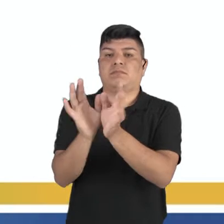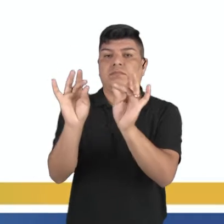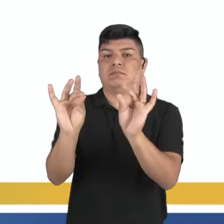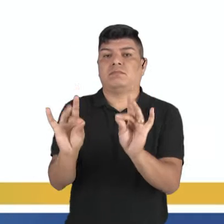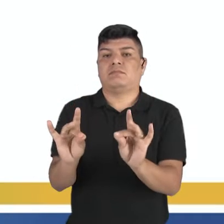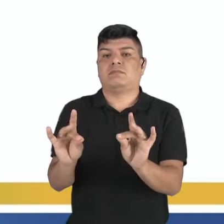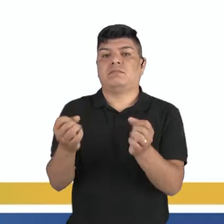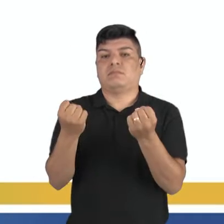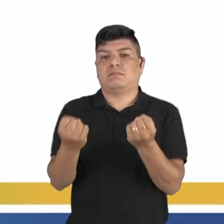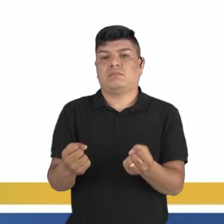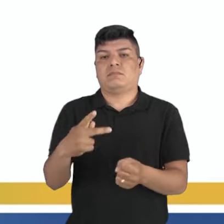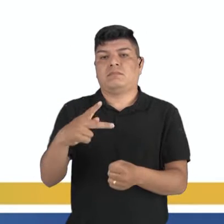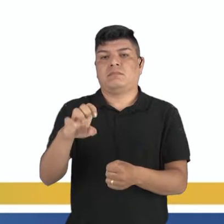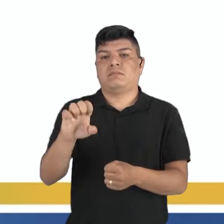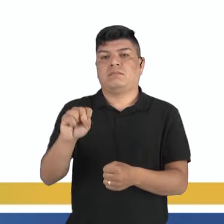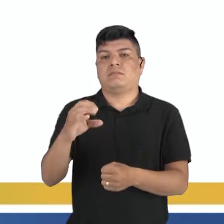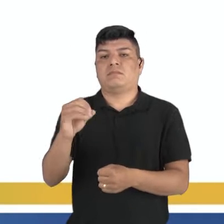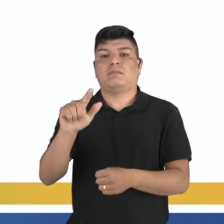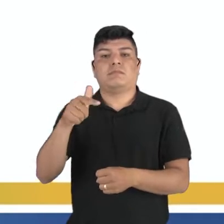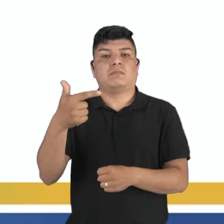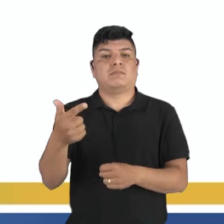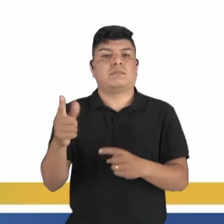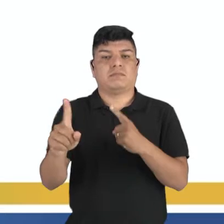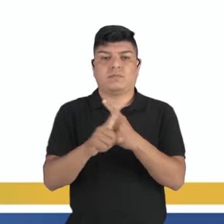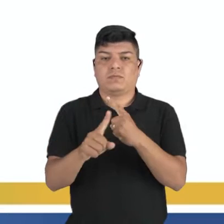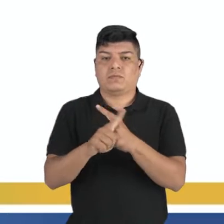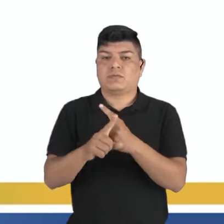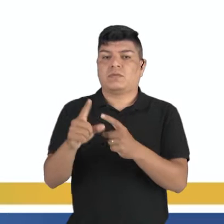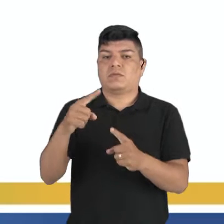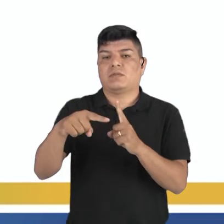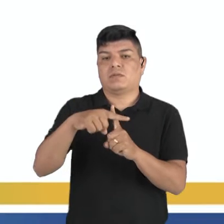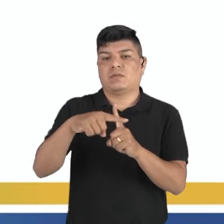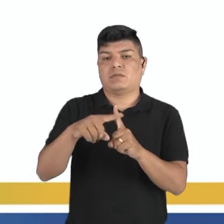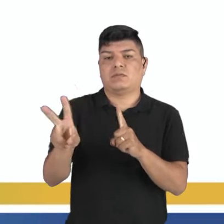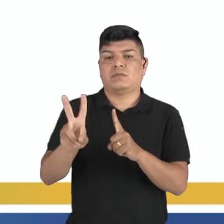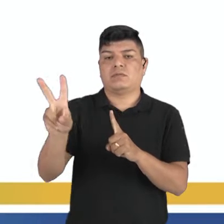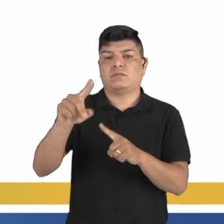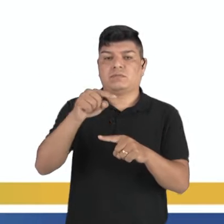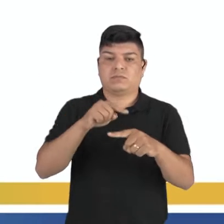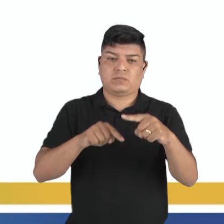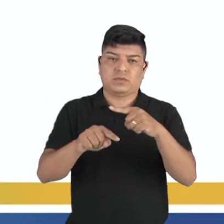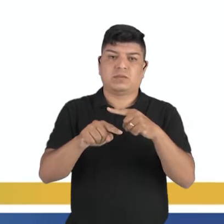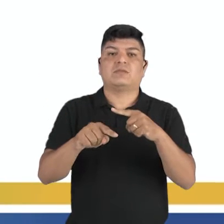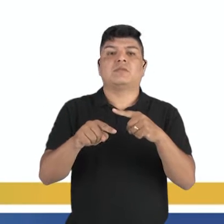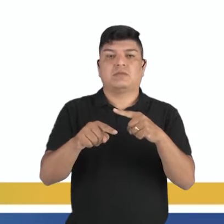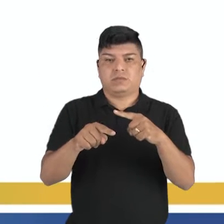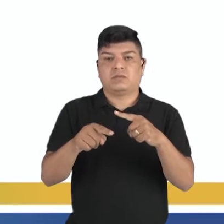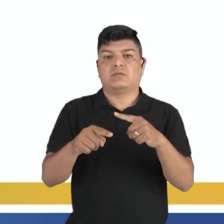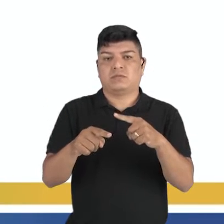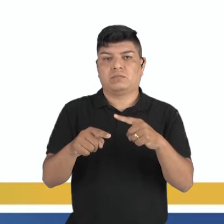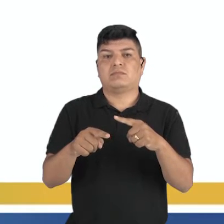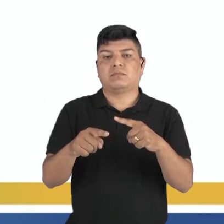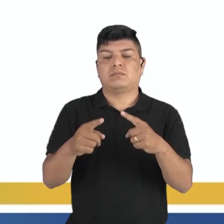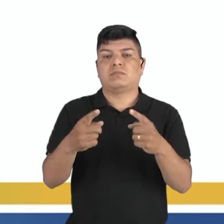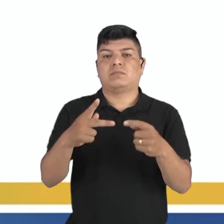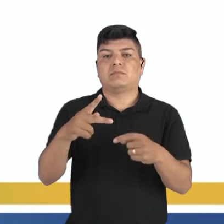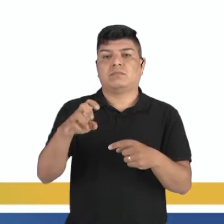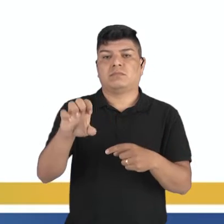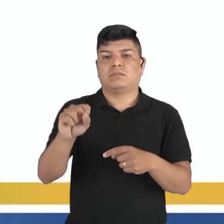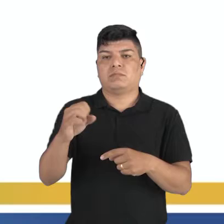seu respectivo peso. Depois, encontra-se a soma desses valores que será dividida pela soma dos pesos,